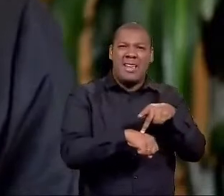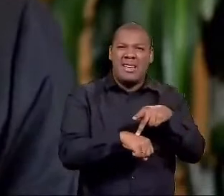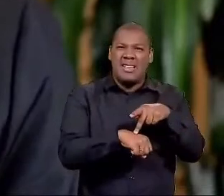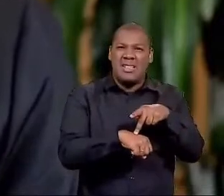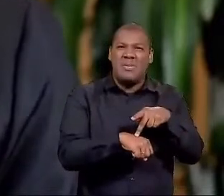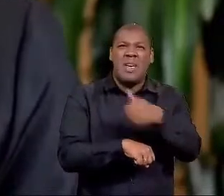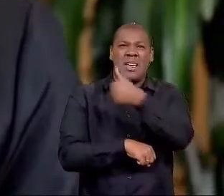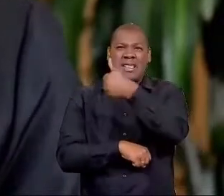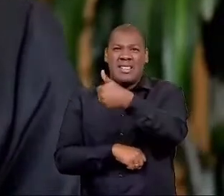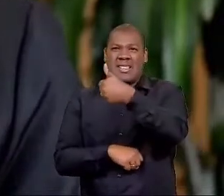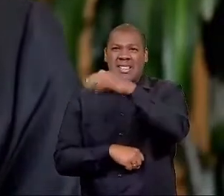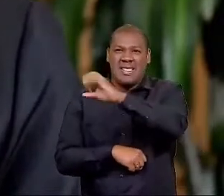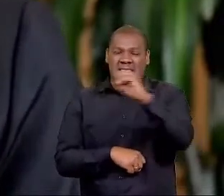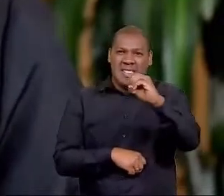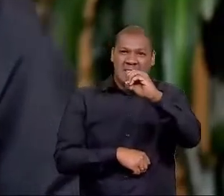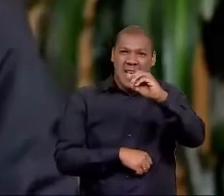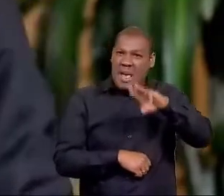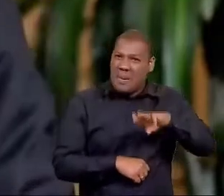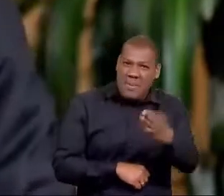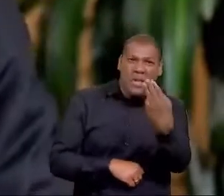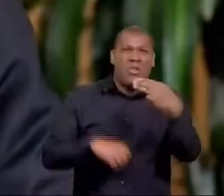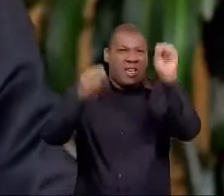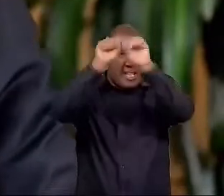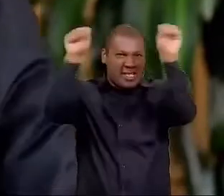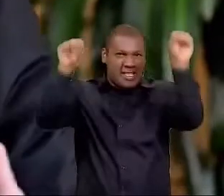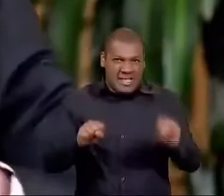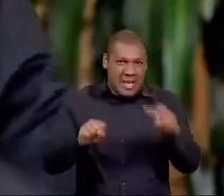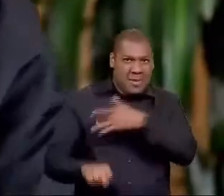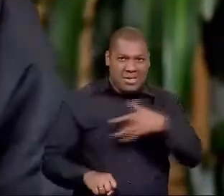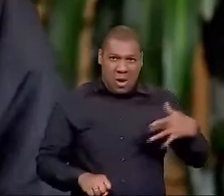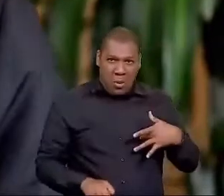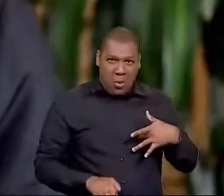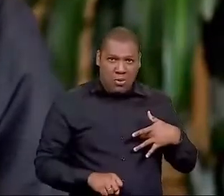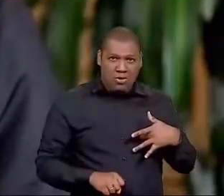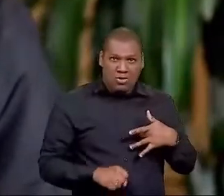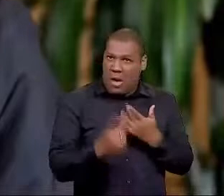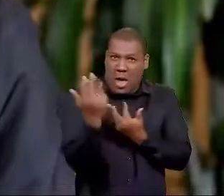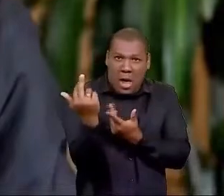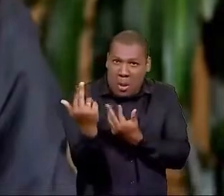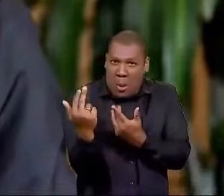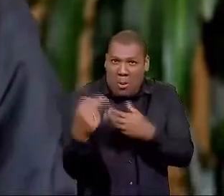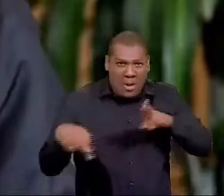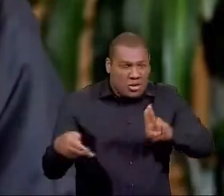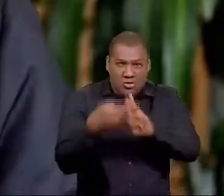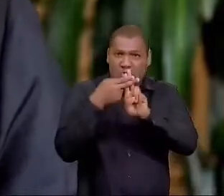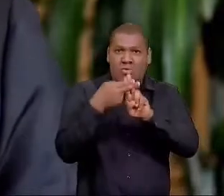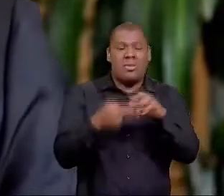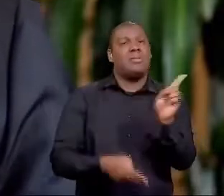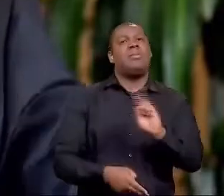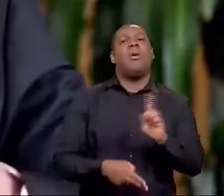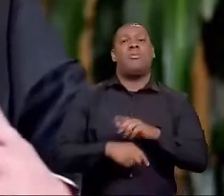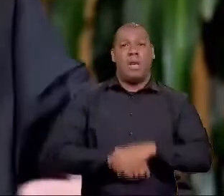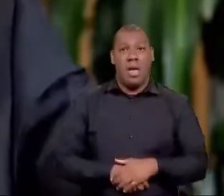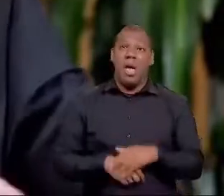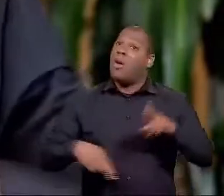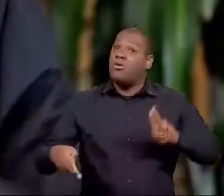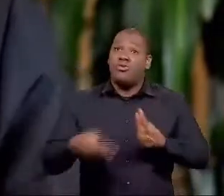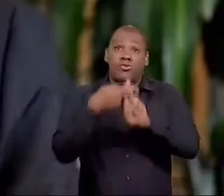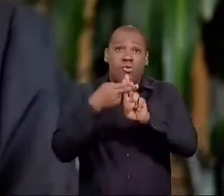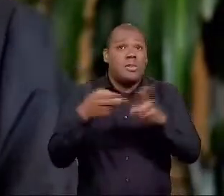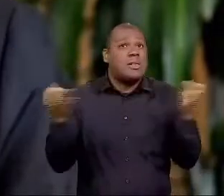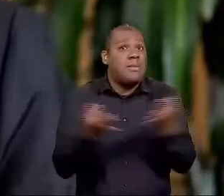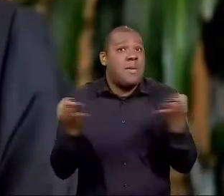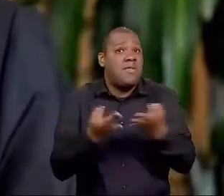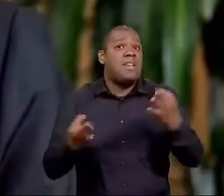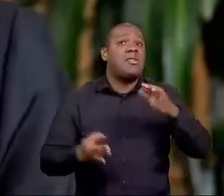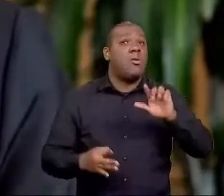único de saúde como o SUS. Ele não é perfeito, porque ele tem que atender todo mundo, mas ele atende mais do que qualquer